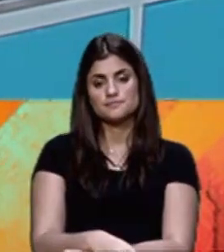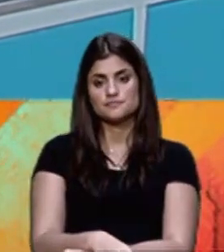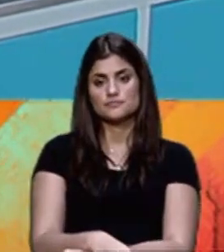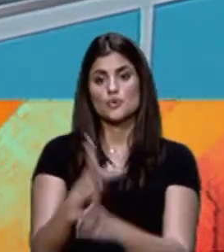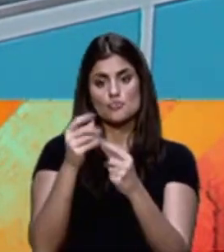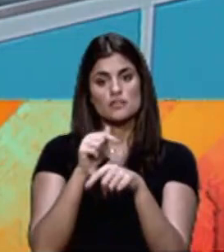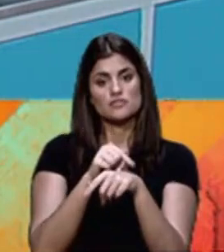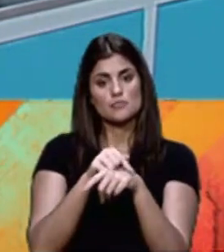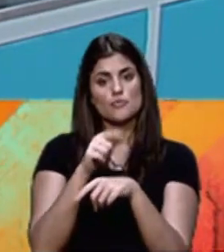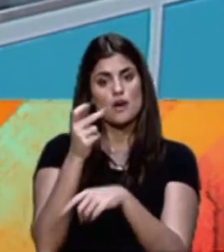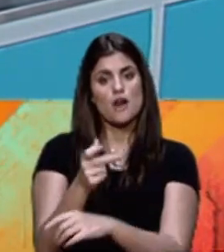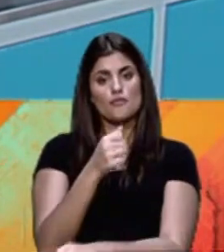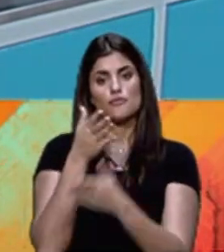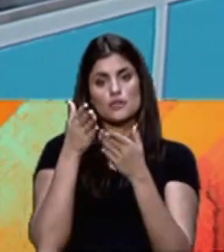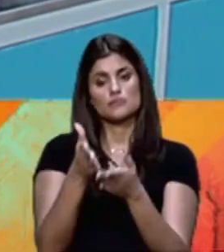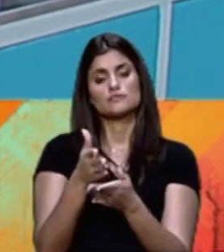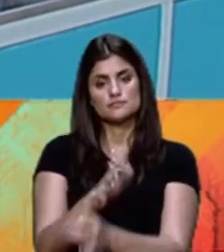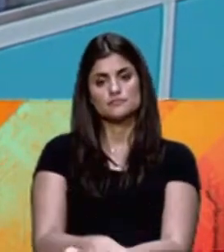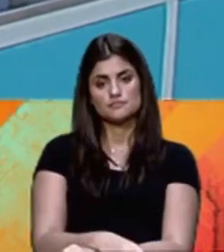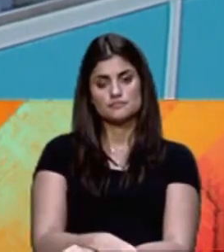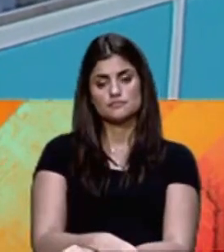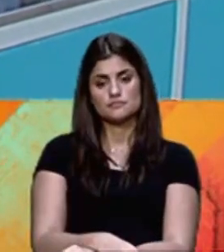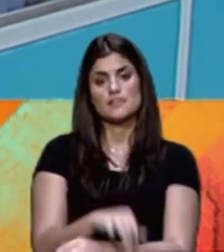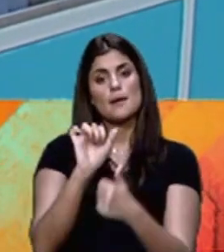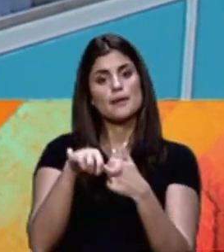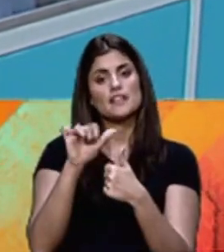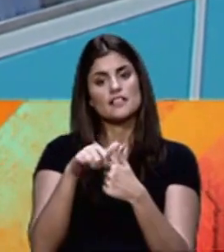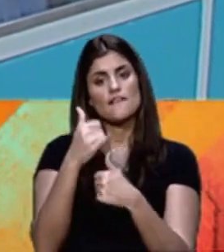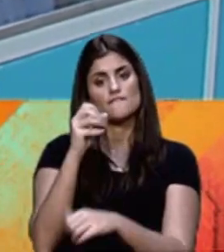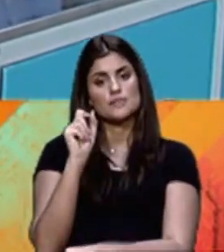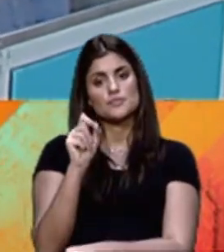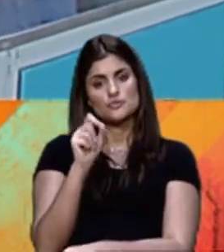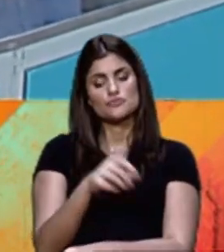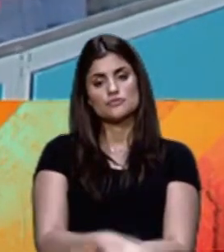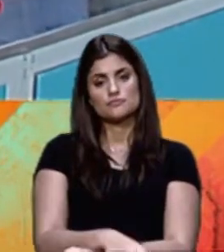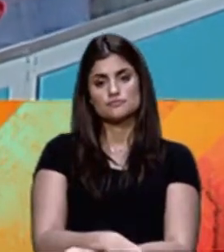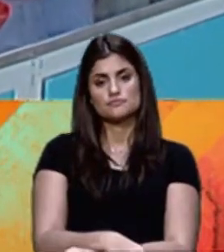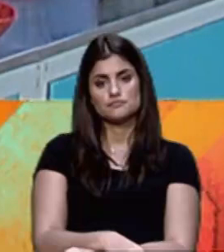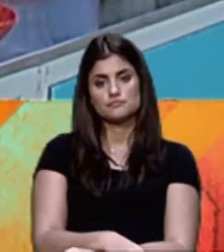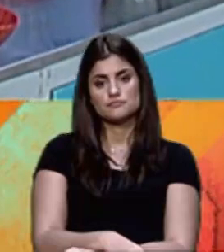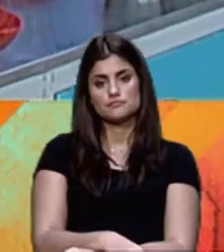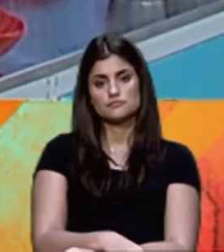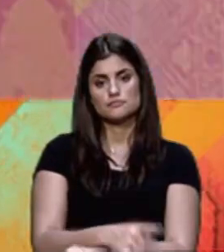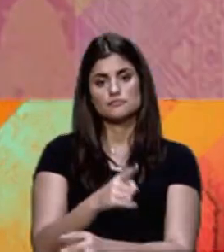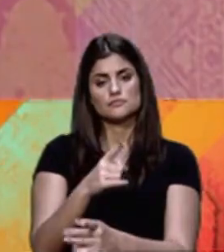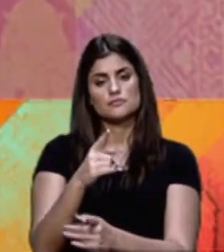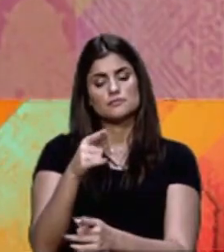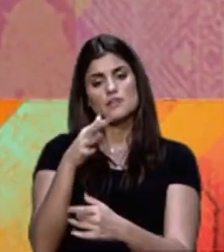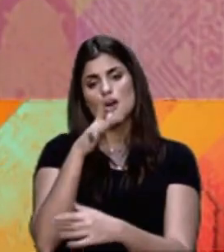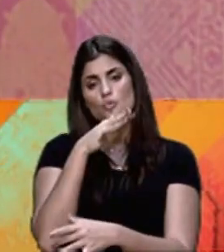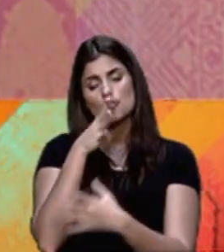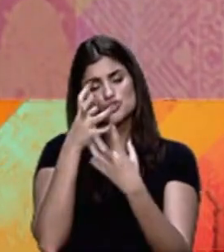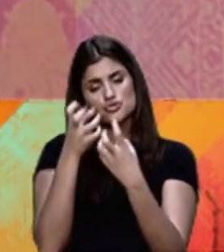Quanto tempo é que fica no forno, Paula? A batata? Fica uns 20 minutos, 20. Sónia. Okay. É, fica até dourar um pouquinho, está bem?